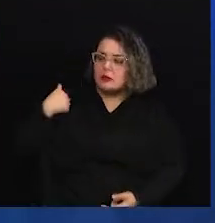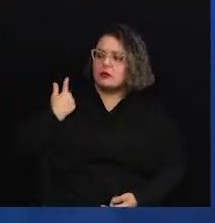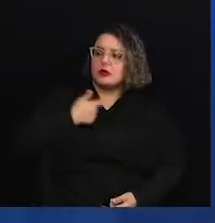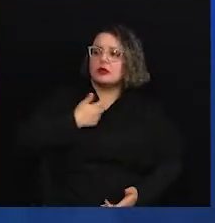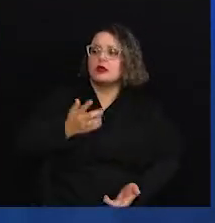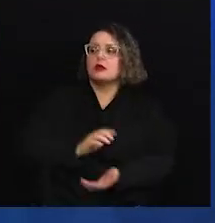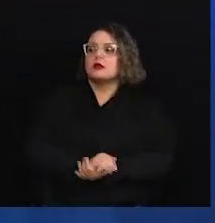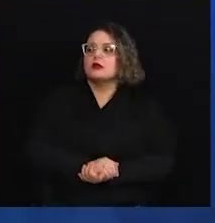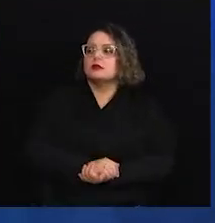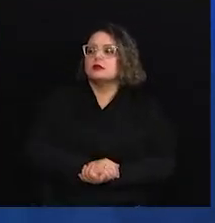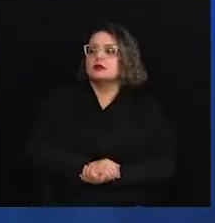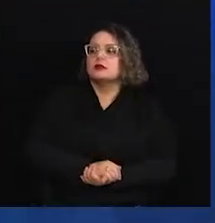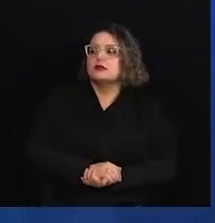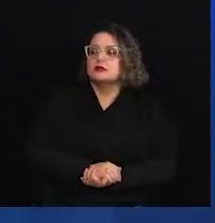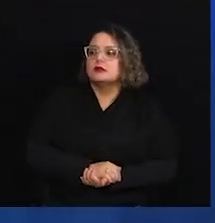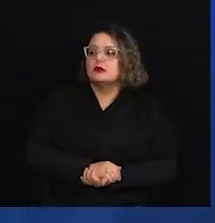nós.